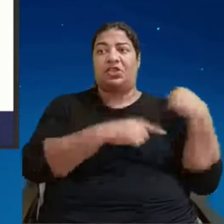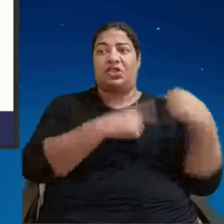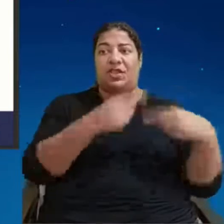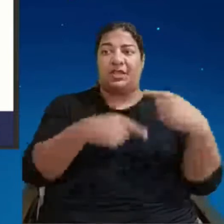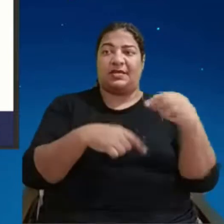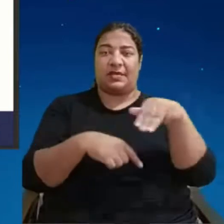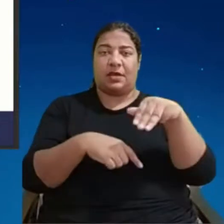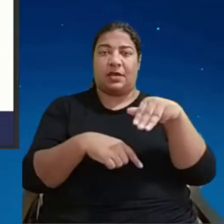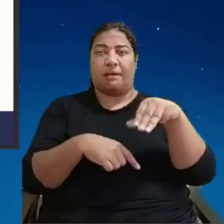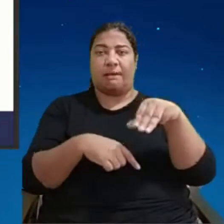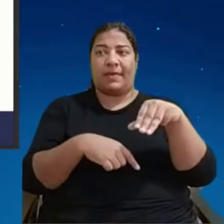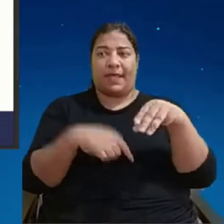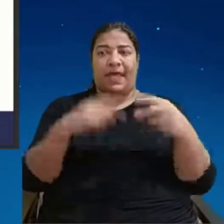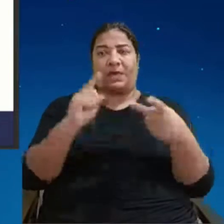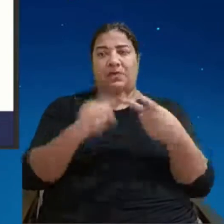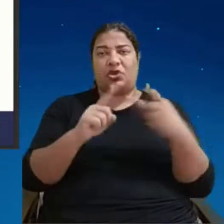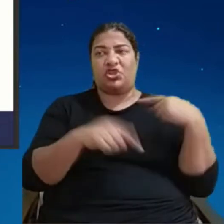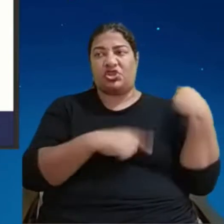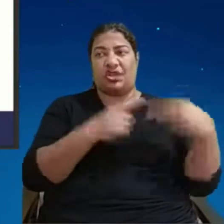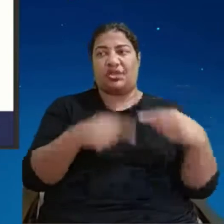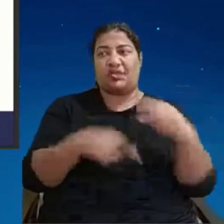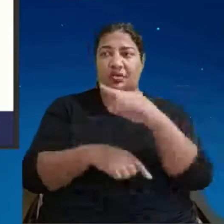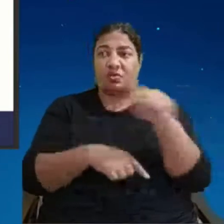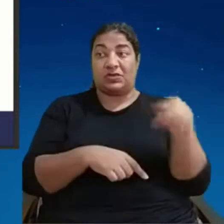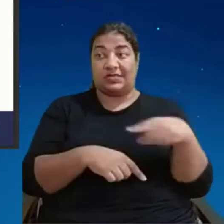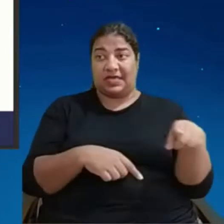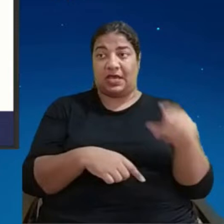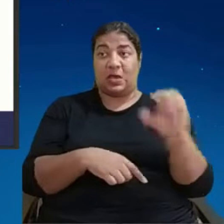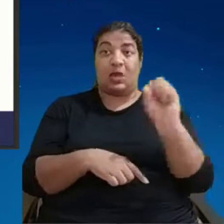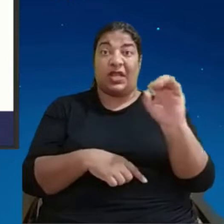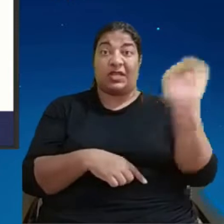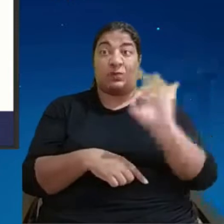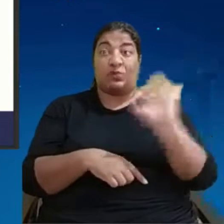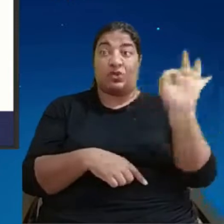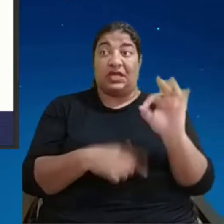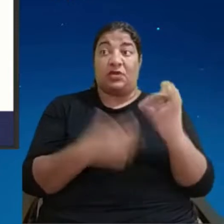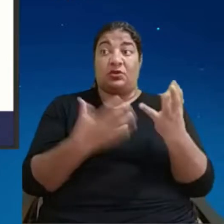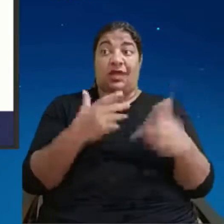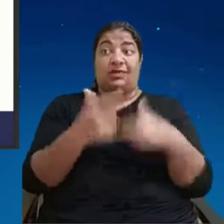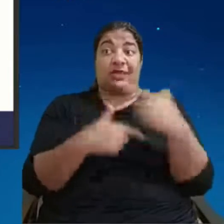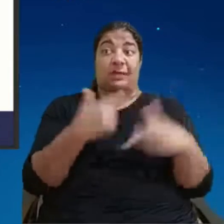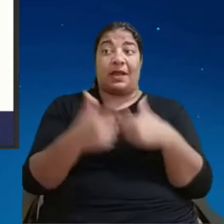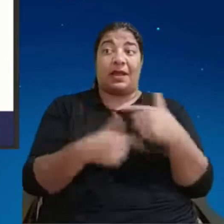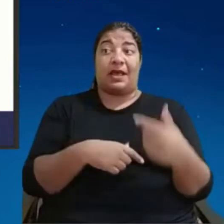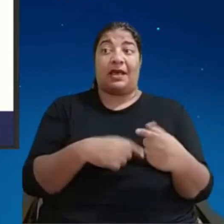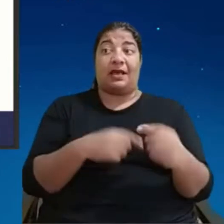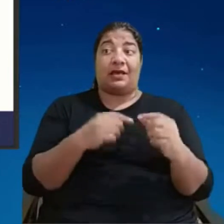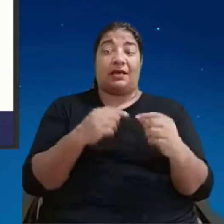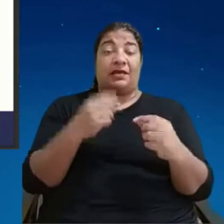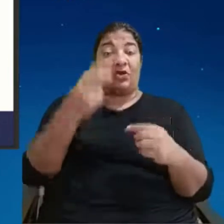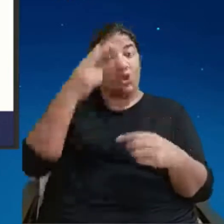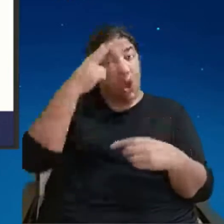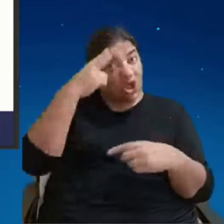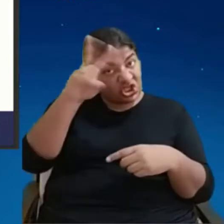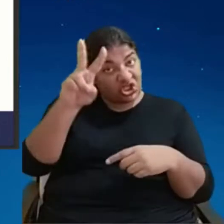apenas 20% apresentou alguma relutância. Aí você vai falar assim, Marisa, mas como é que eu vou fazer